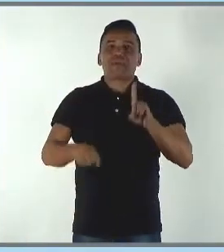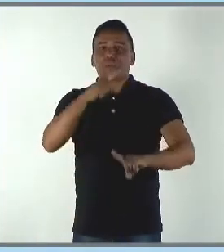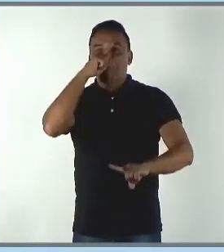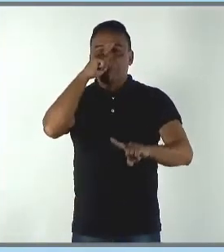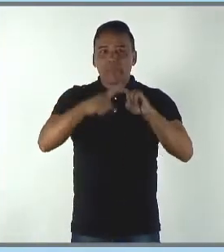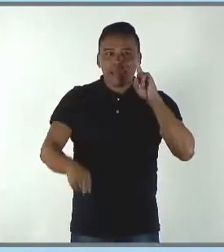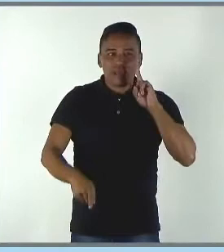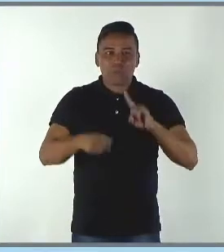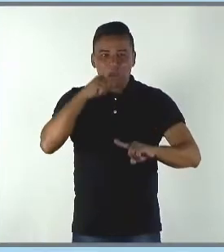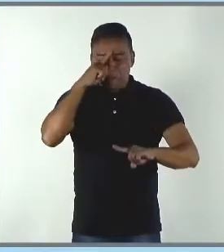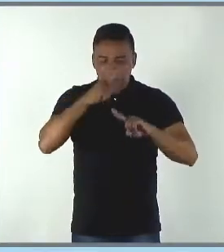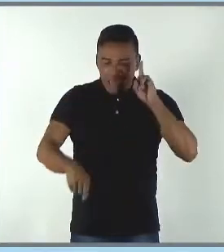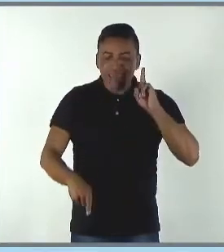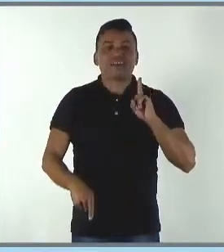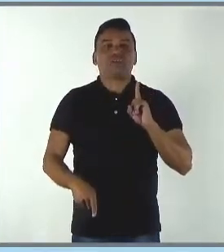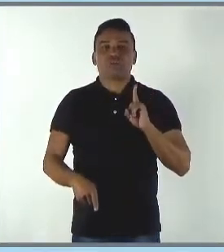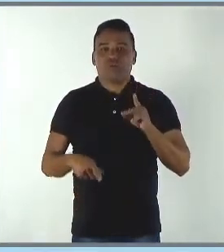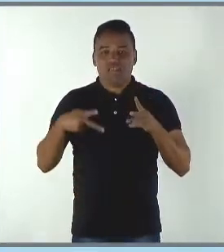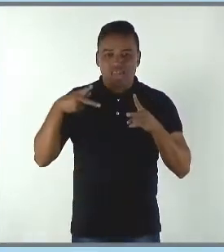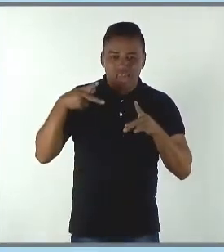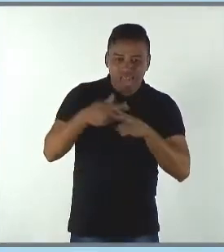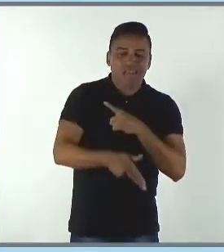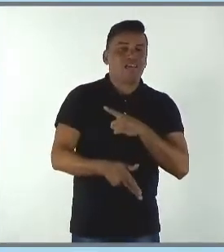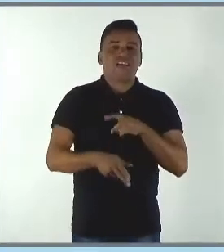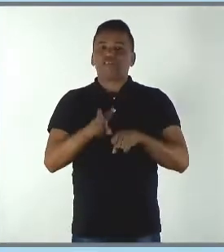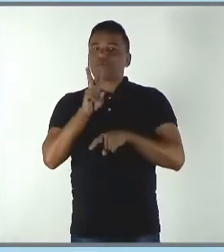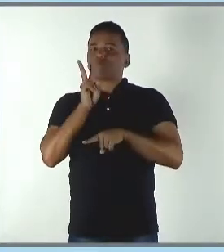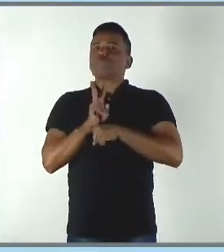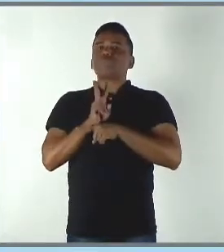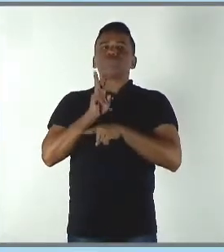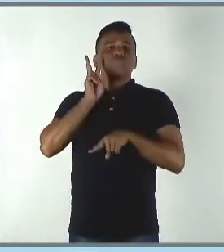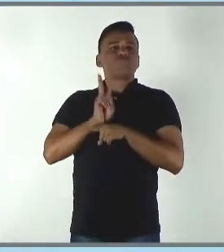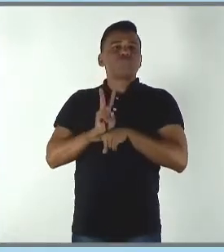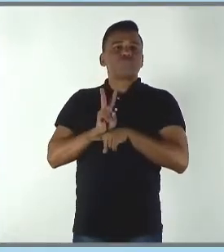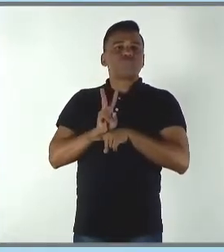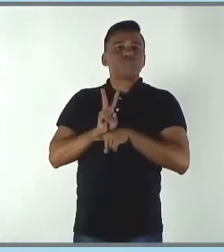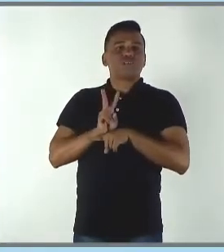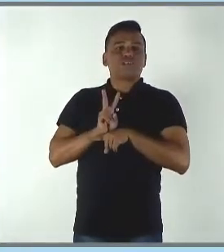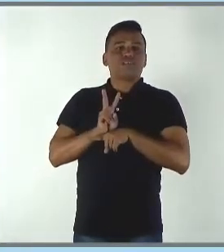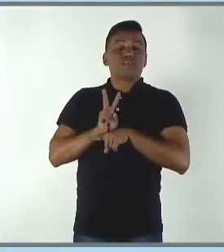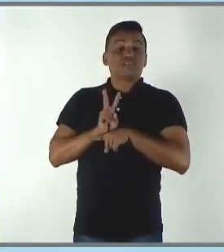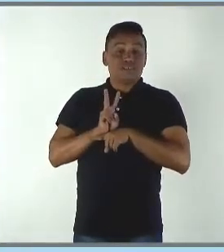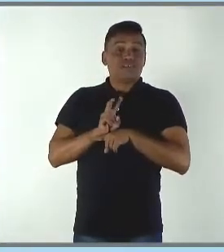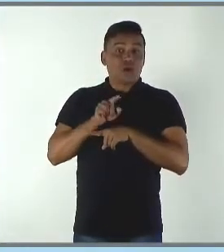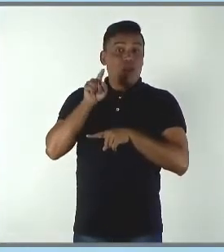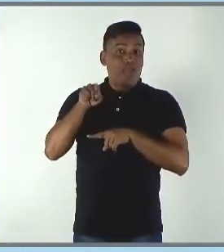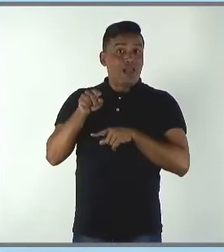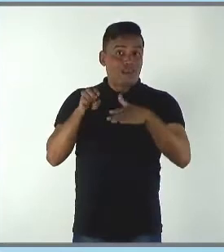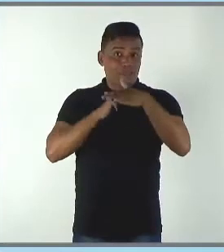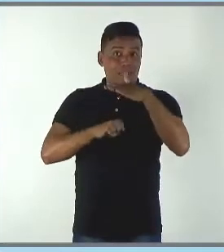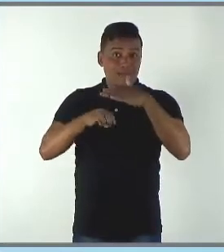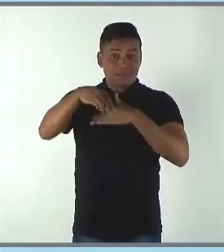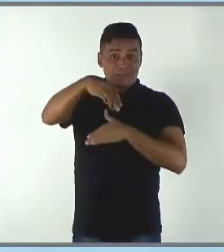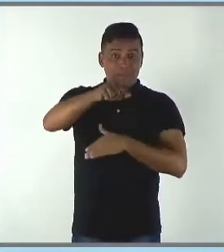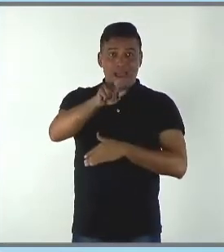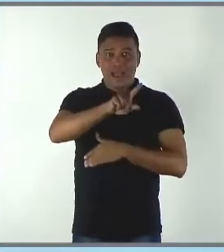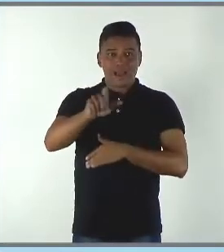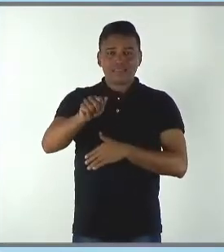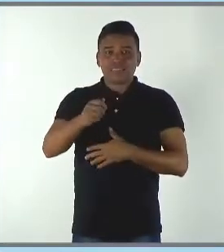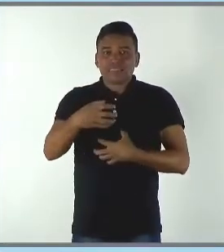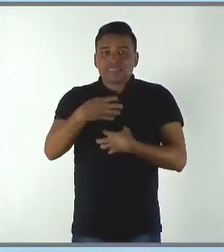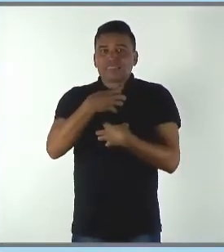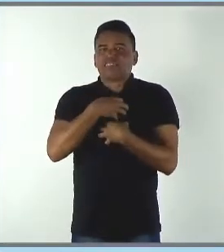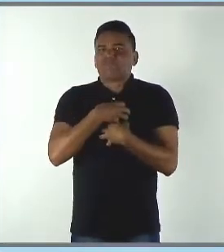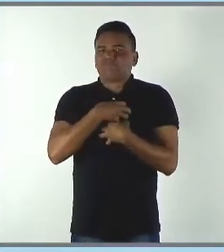censura, vigilância. Então, a Masa, ao trabalhar no meio editorial, sente em si esse processo de